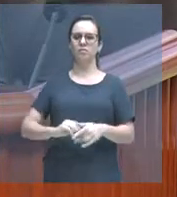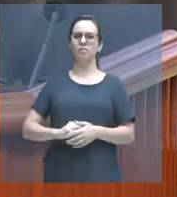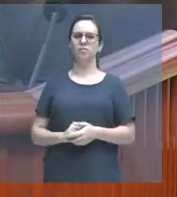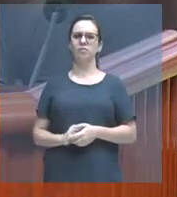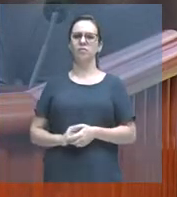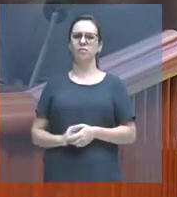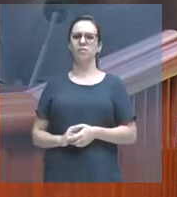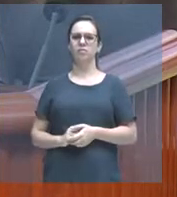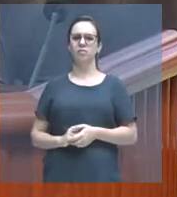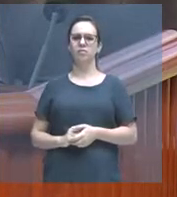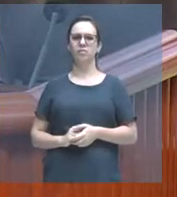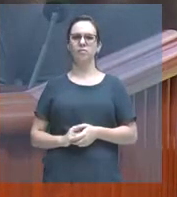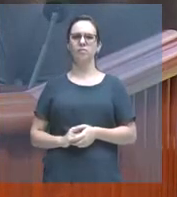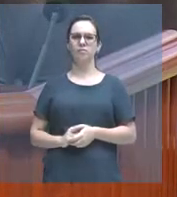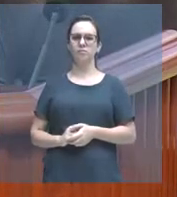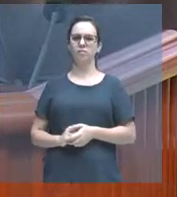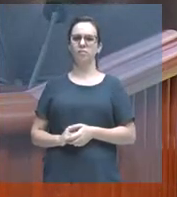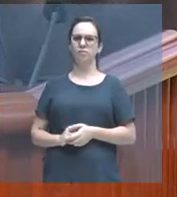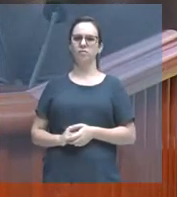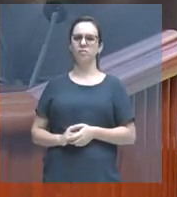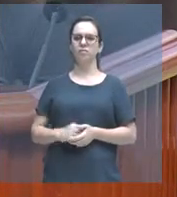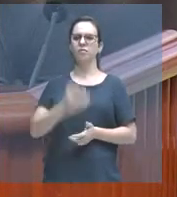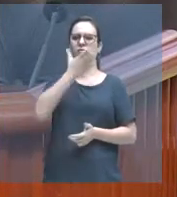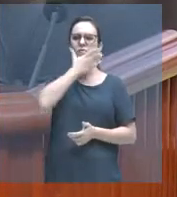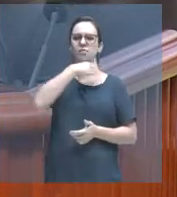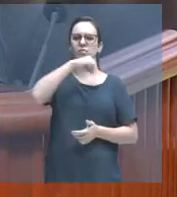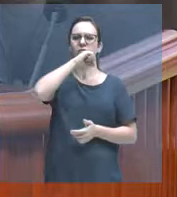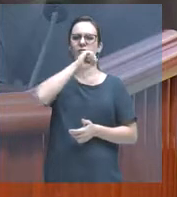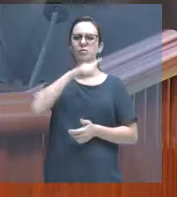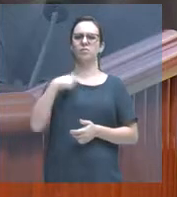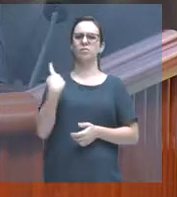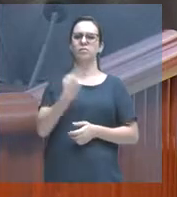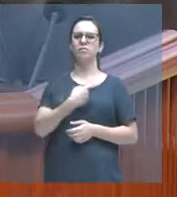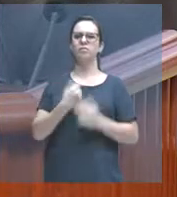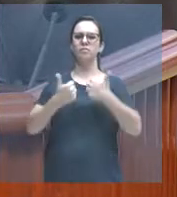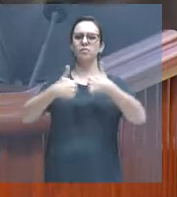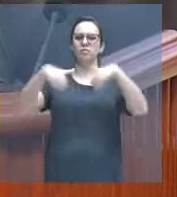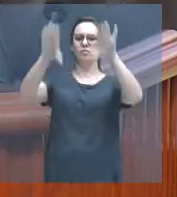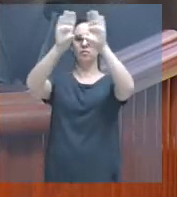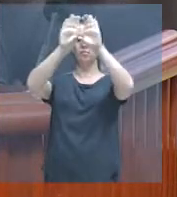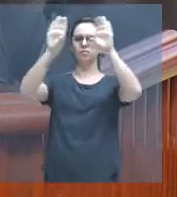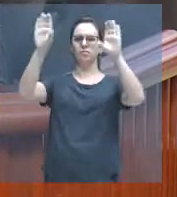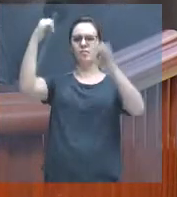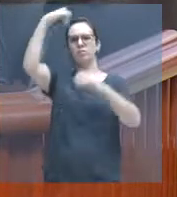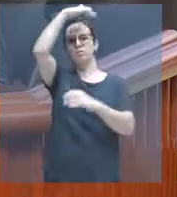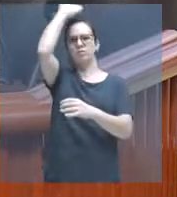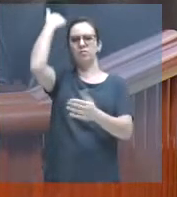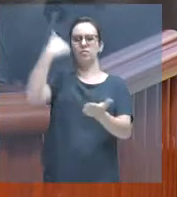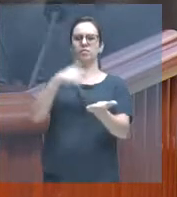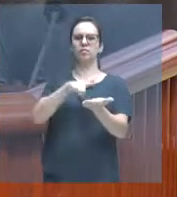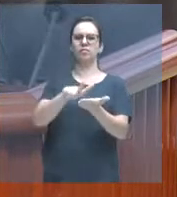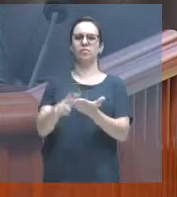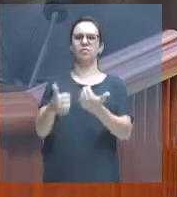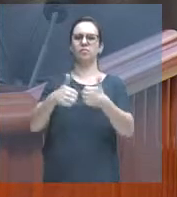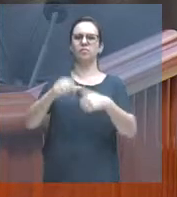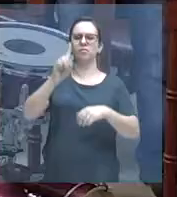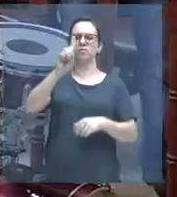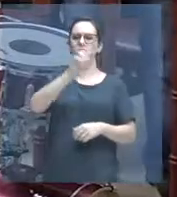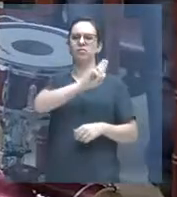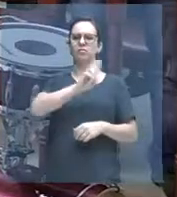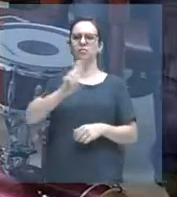25 e 26. Pai nosso que estás nos céus, santificado seja o teu